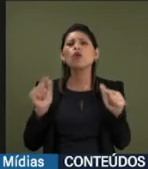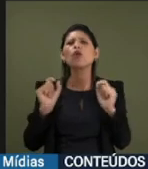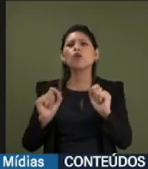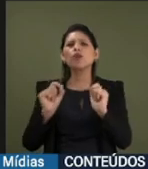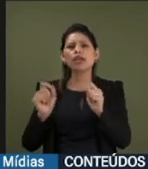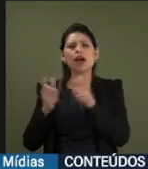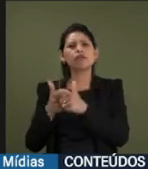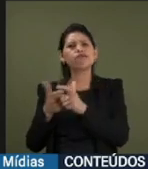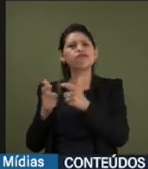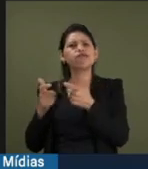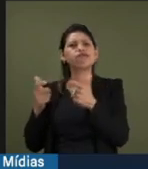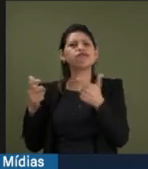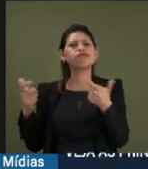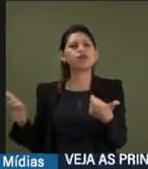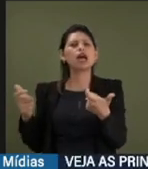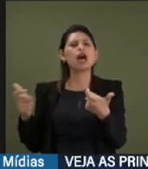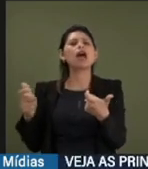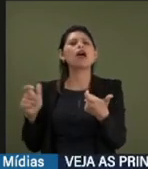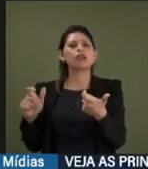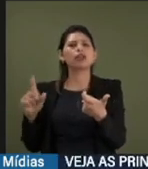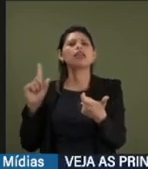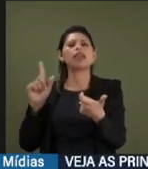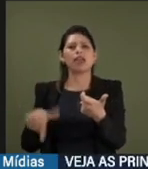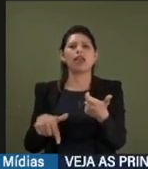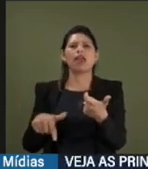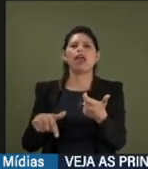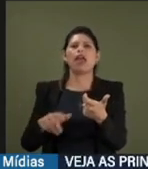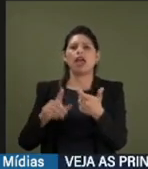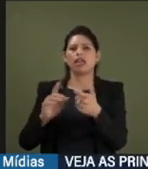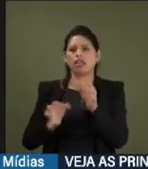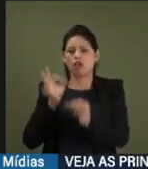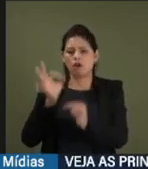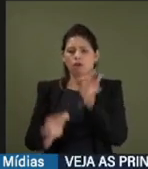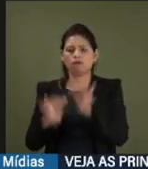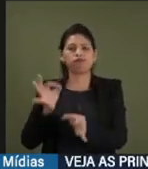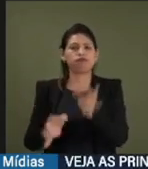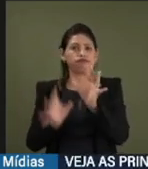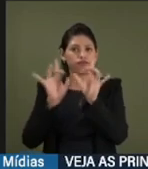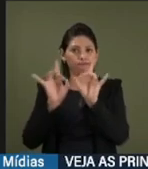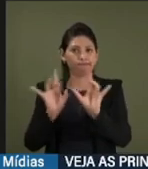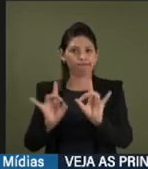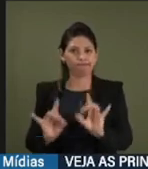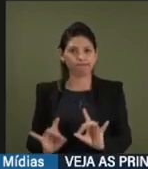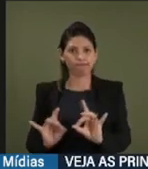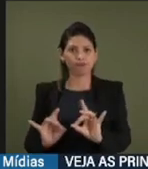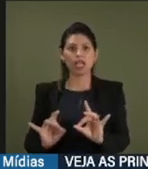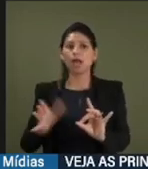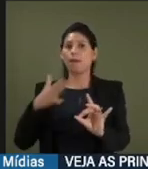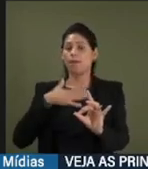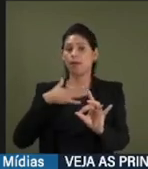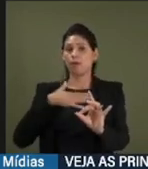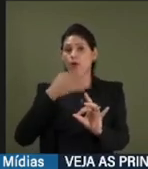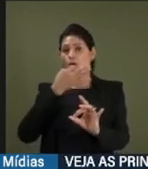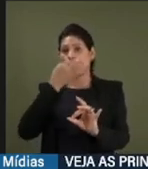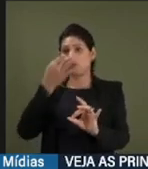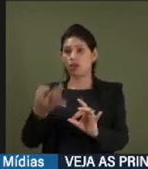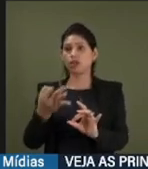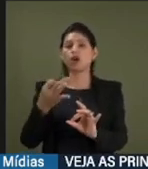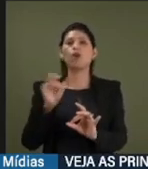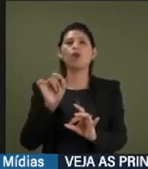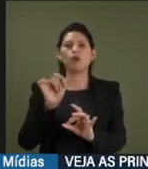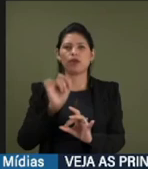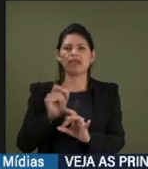ampliação desse famigerado foro privilegiado. Para mim, é o guarda-chuva, é a trava